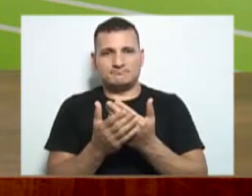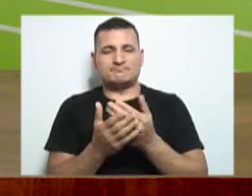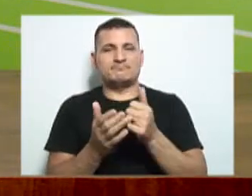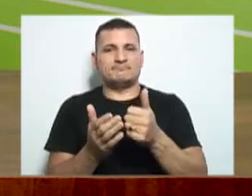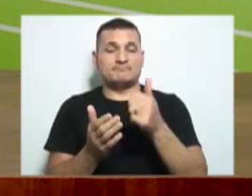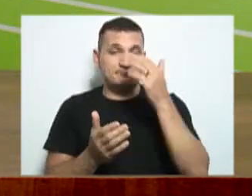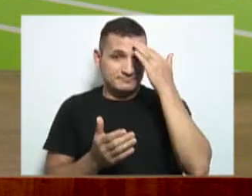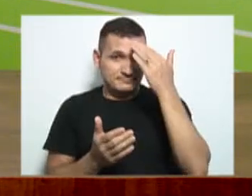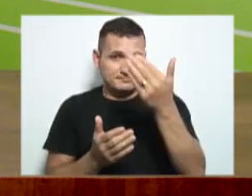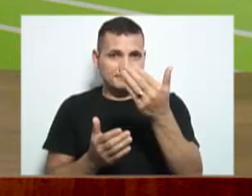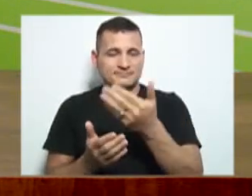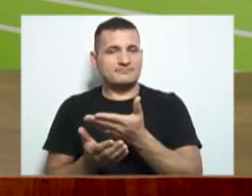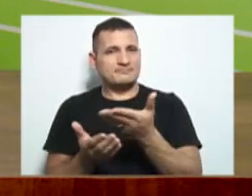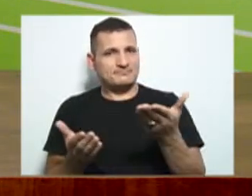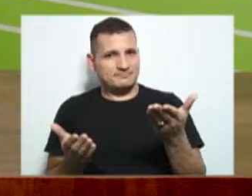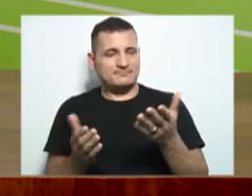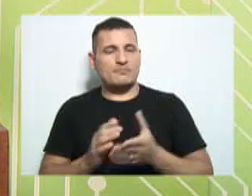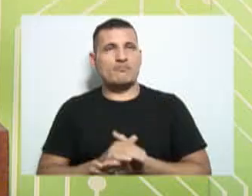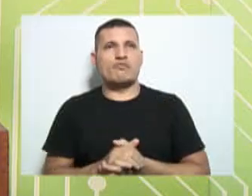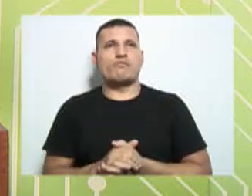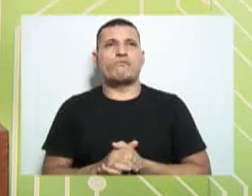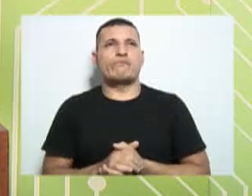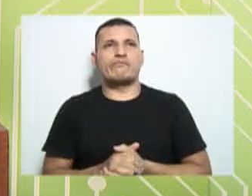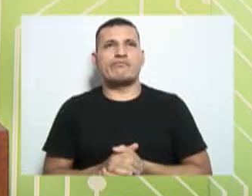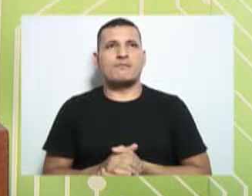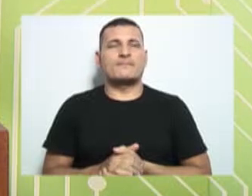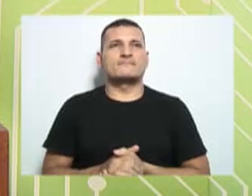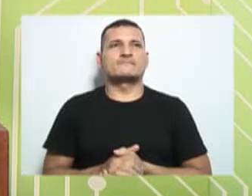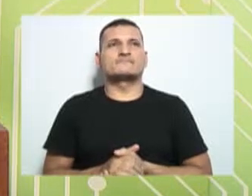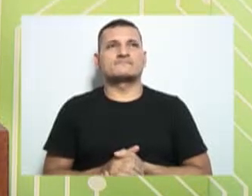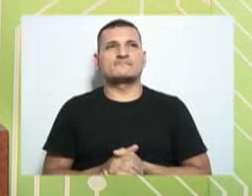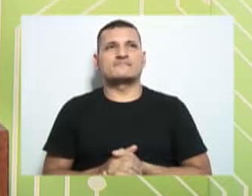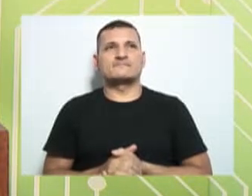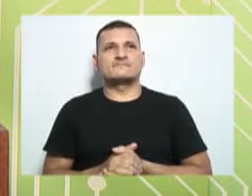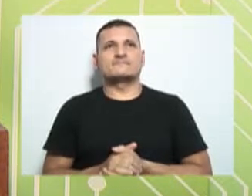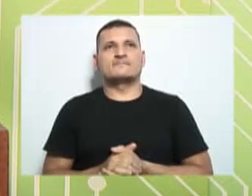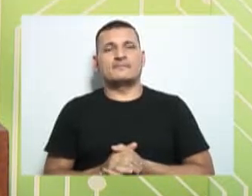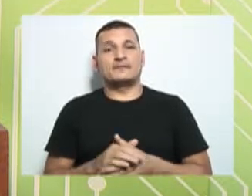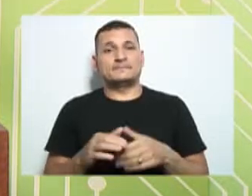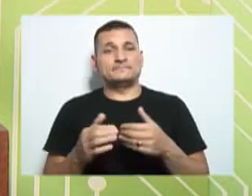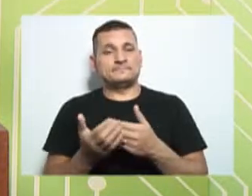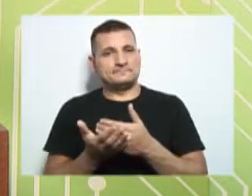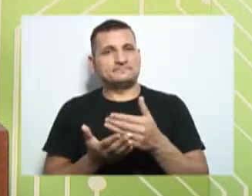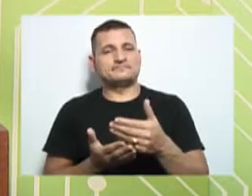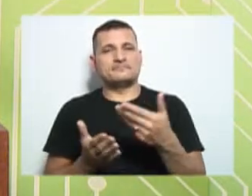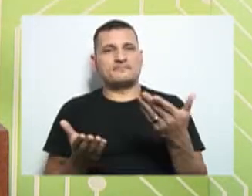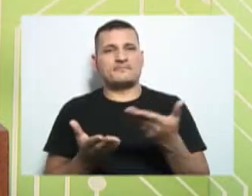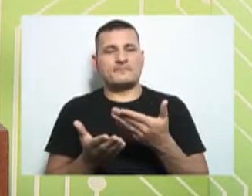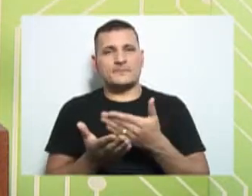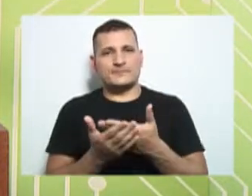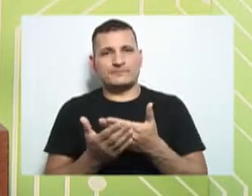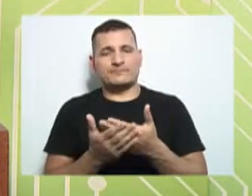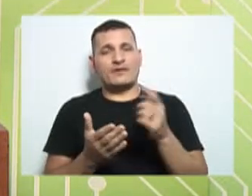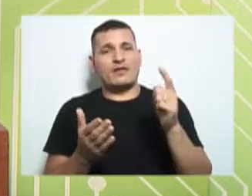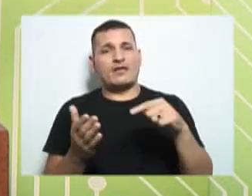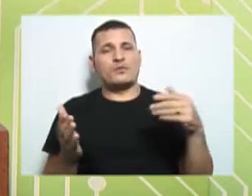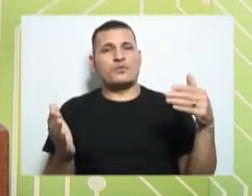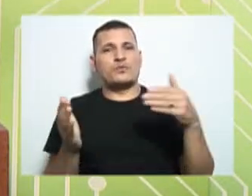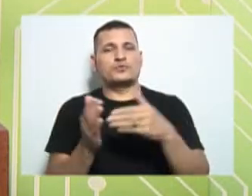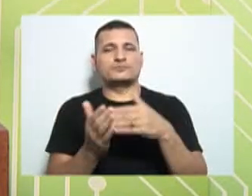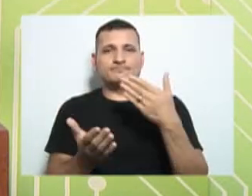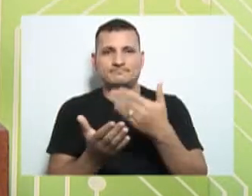eu agradeço a participação de todos. Então vamos lá, o início da nossa aula será a nossa última aula